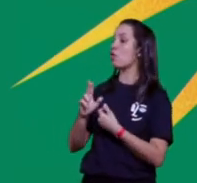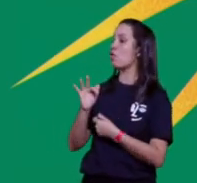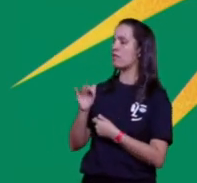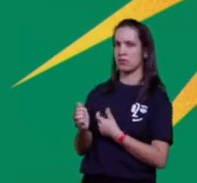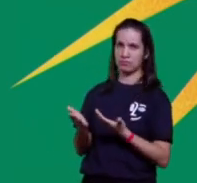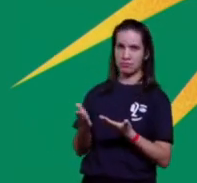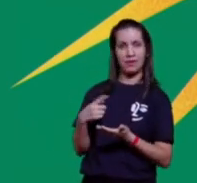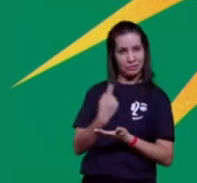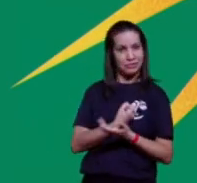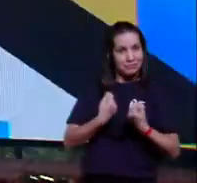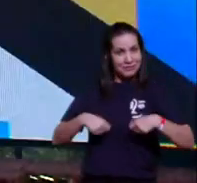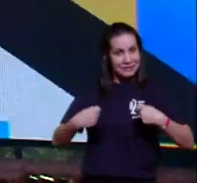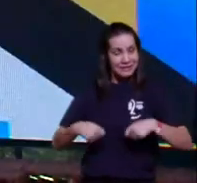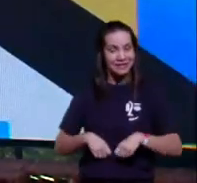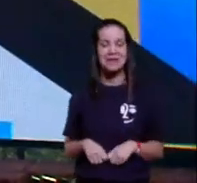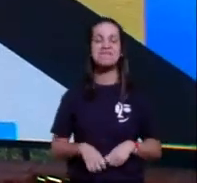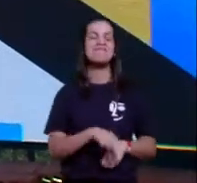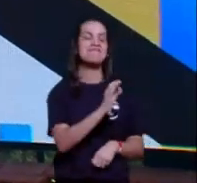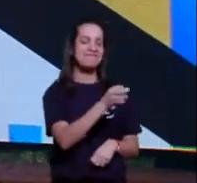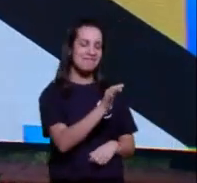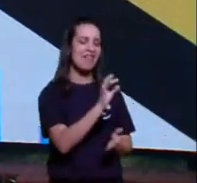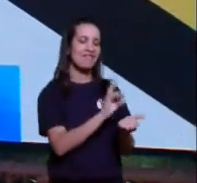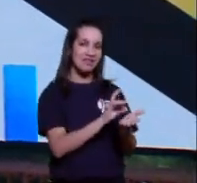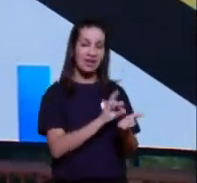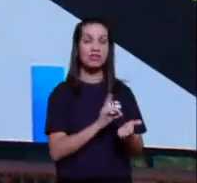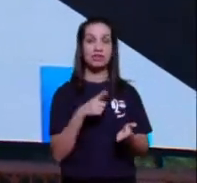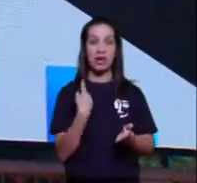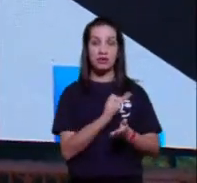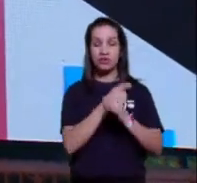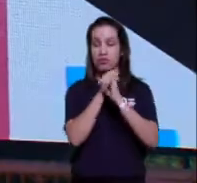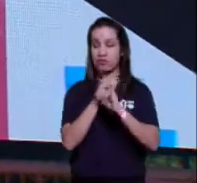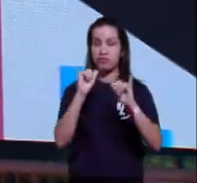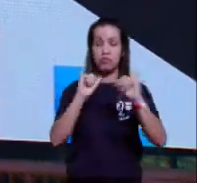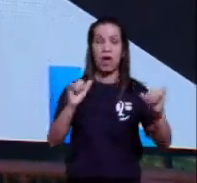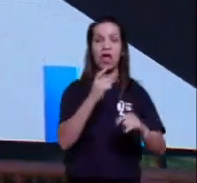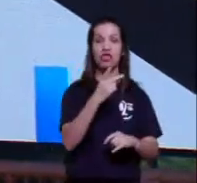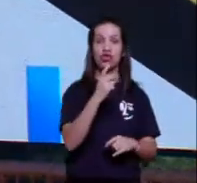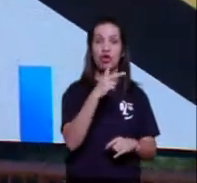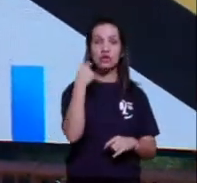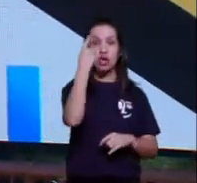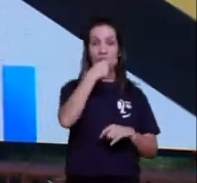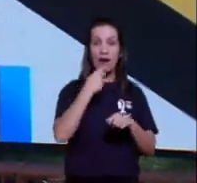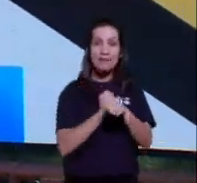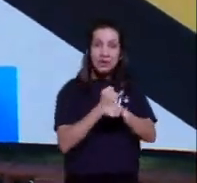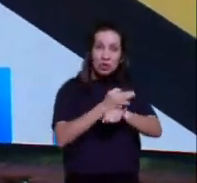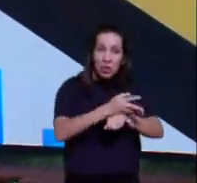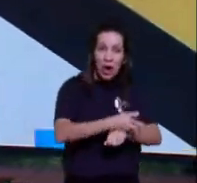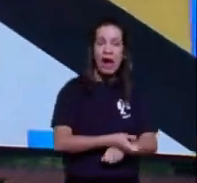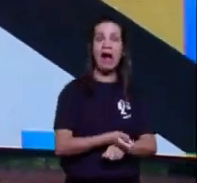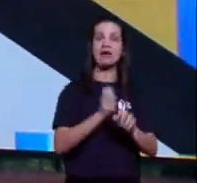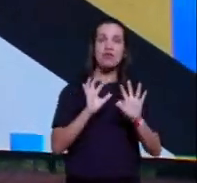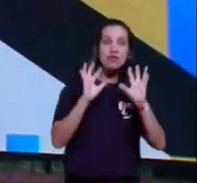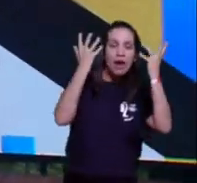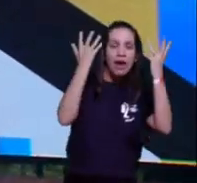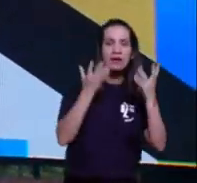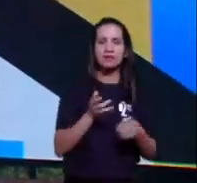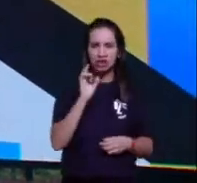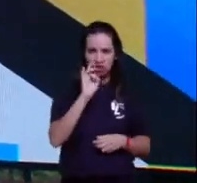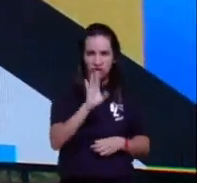fazer. Exatamente. Bora. É isso que a gente está fazendo, na verdade, aqui. E passar 12 horas no ar... Não é apenas a arrecadação, é também